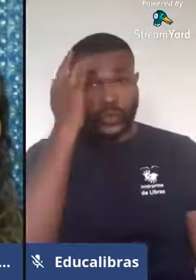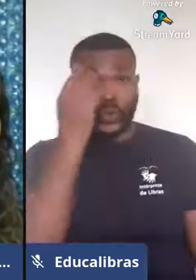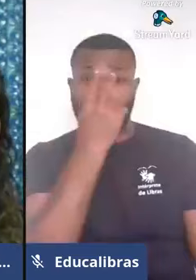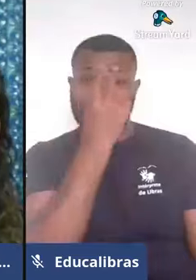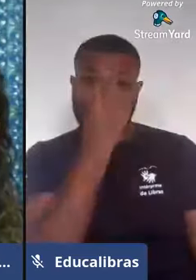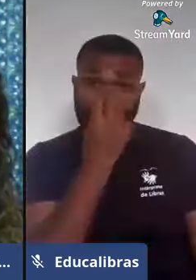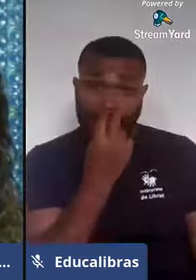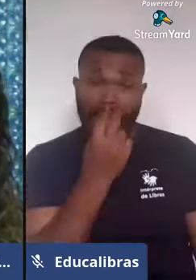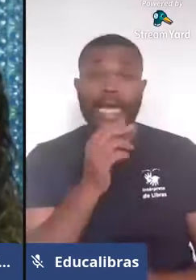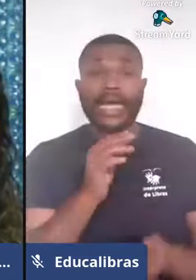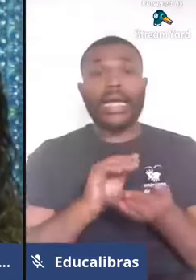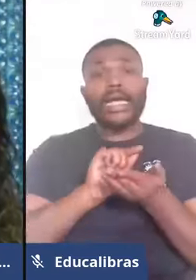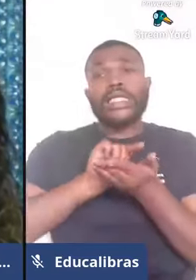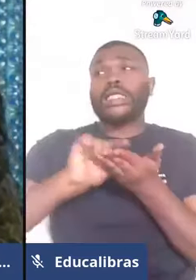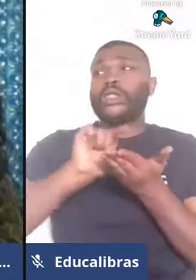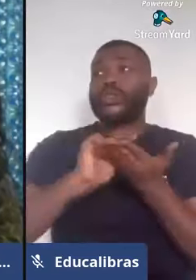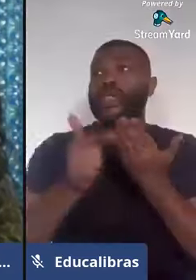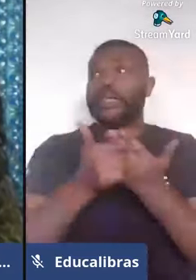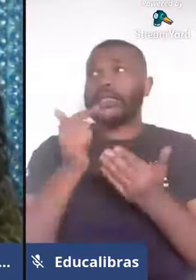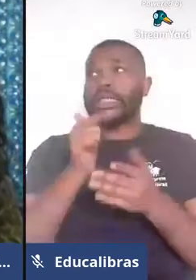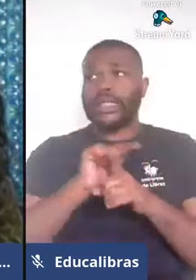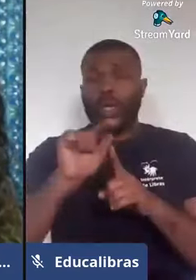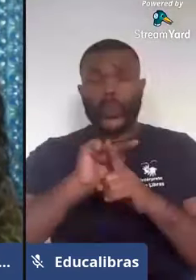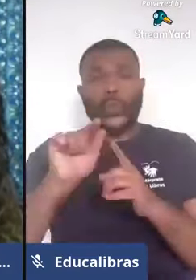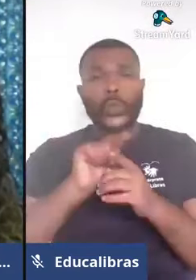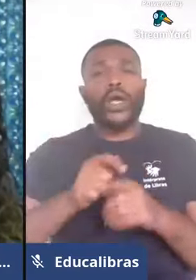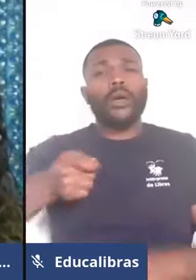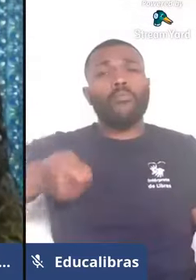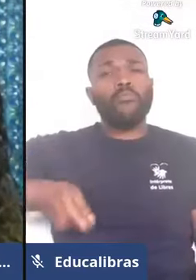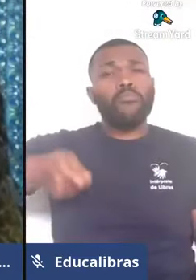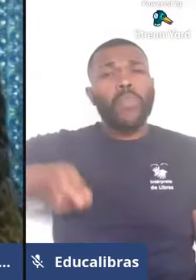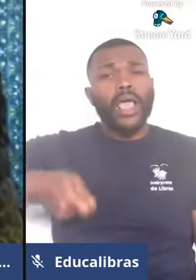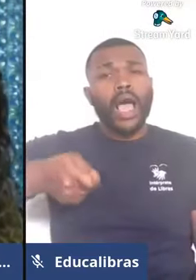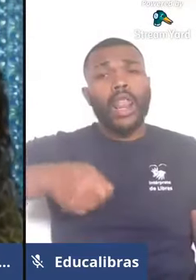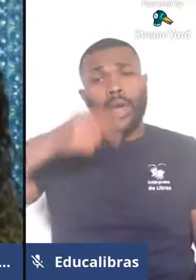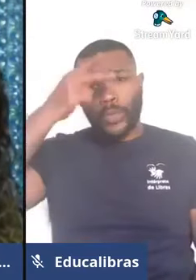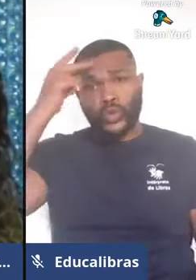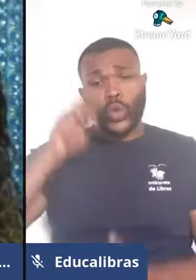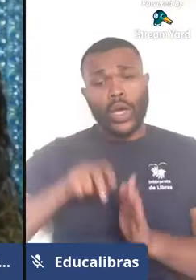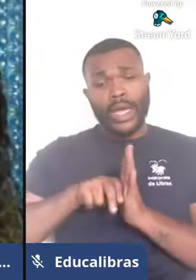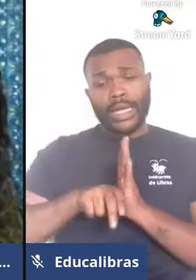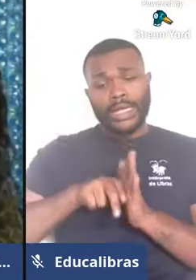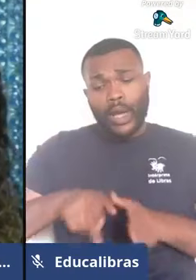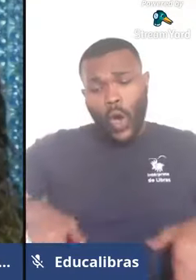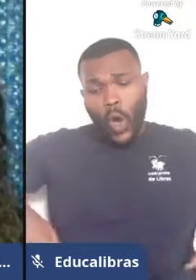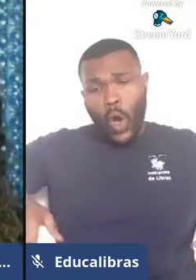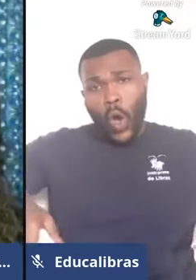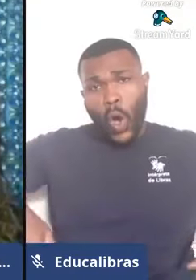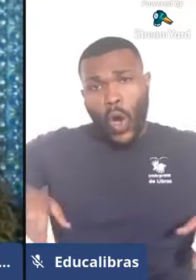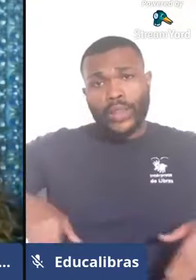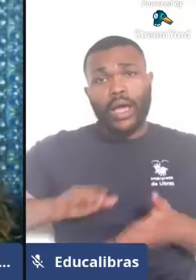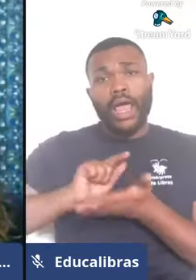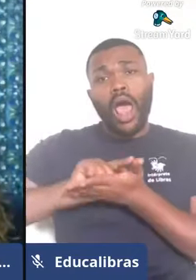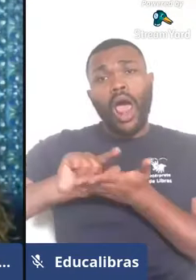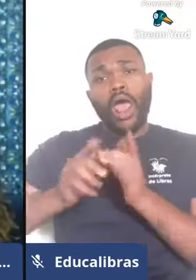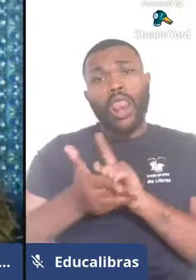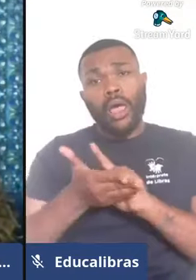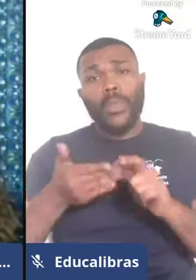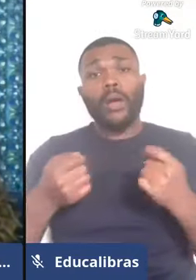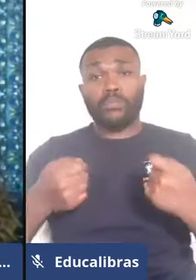da higienização, do toque da bengala, as pessoas que usam cadeiras de rodas, que têm que ser olhadas, mas eu acho que a gente não pode